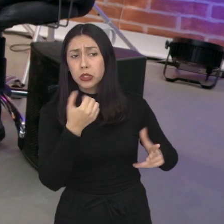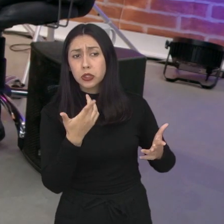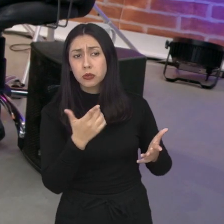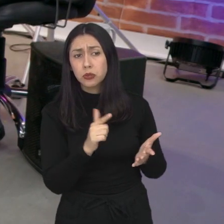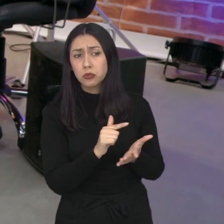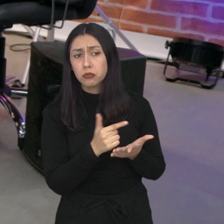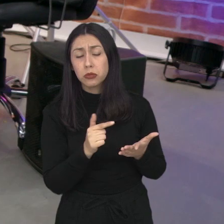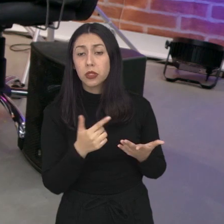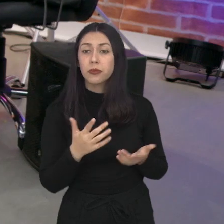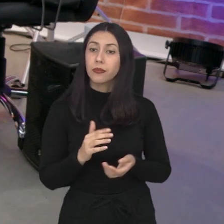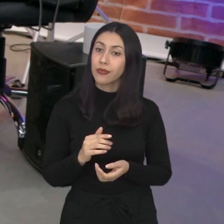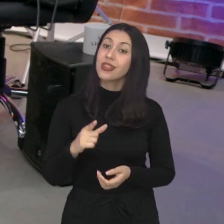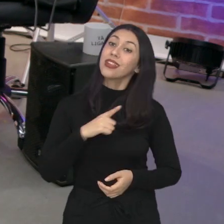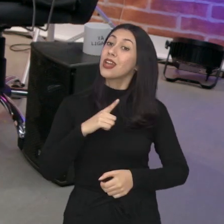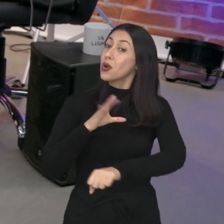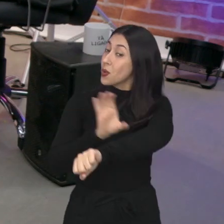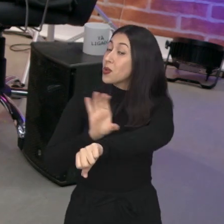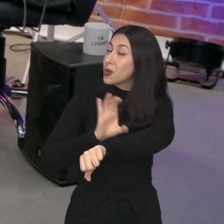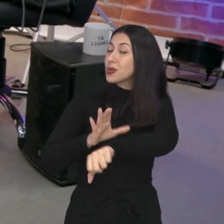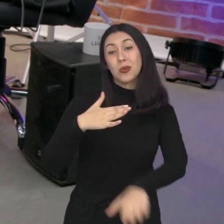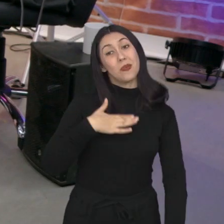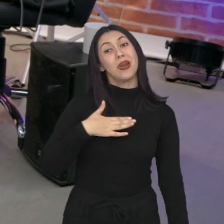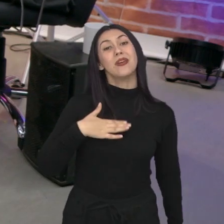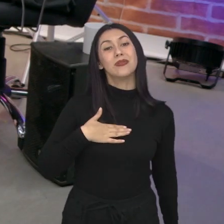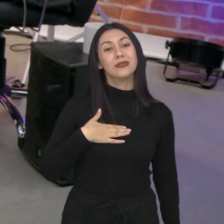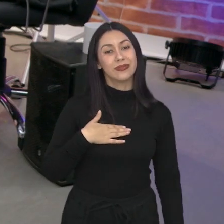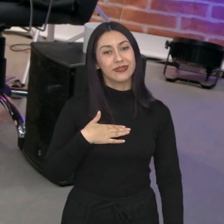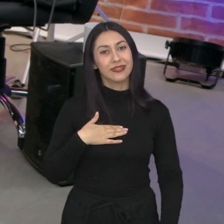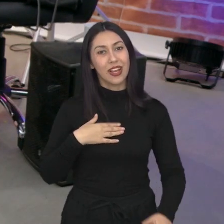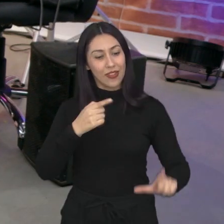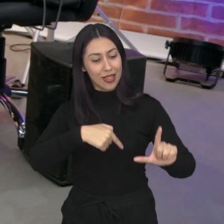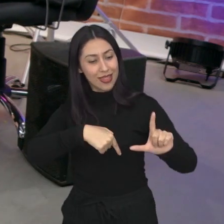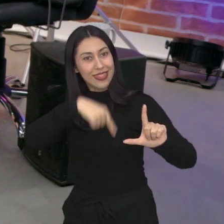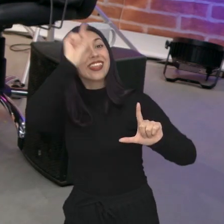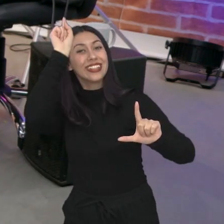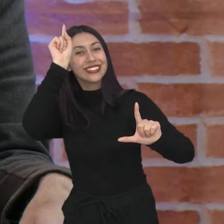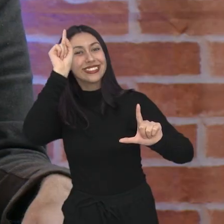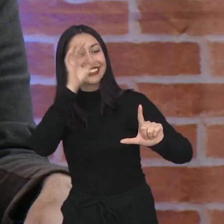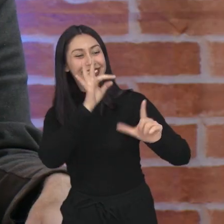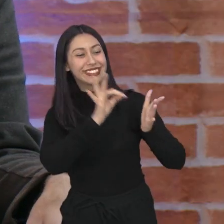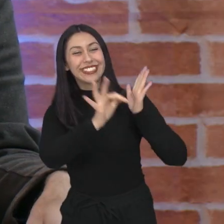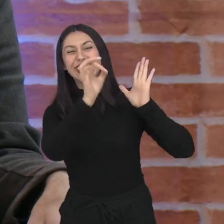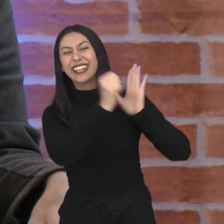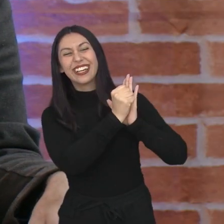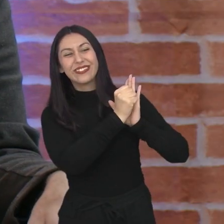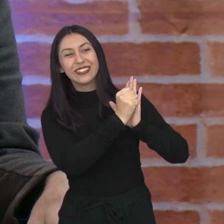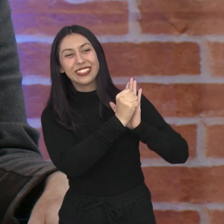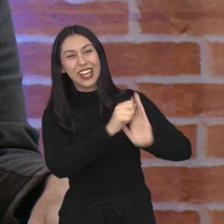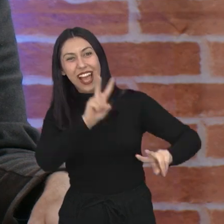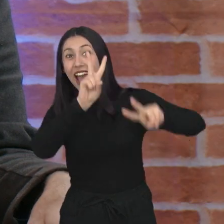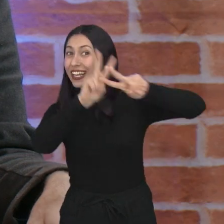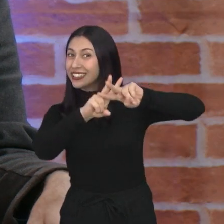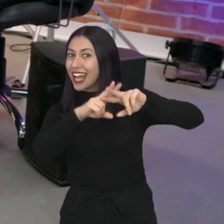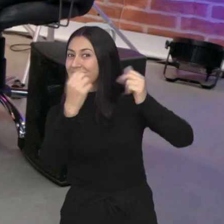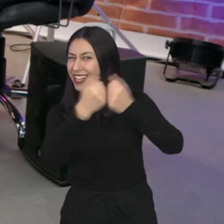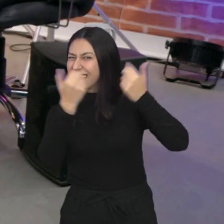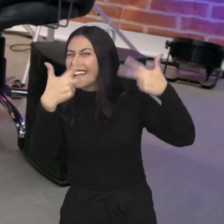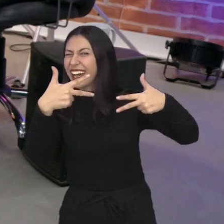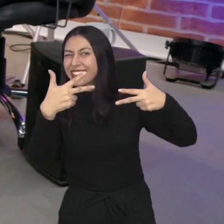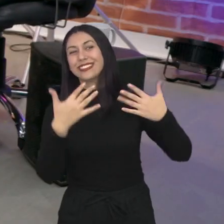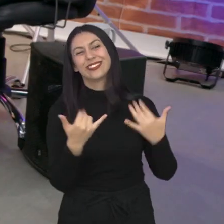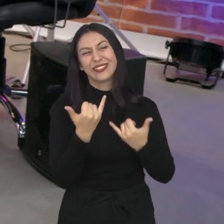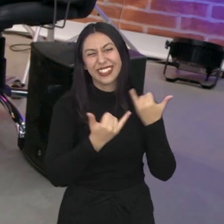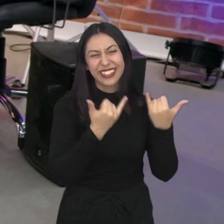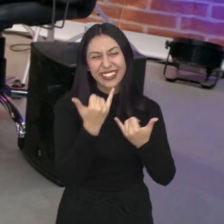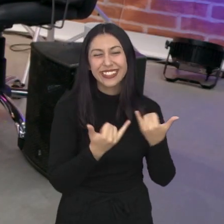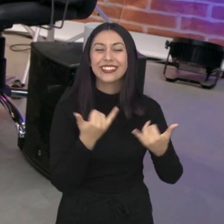Existe um curso, que é o meu. Pode me procurar. Arrasta pra cima que vai direto pro link dele. Com o hashtag tá ligado é